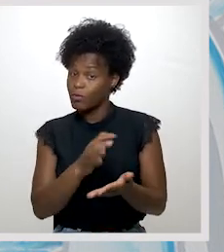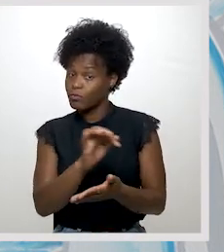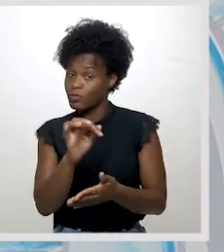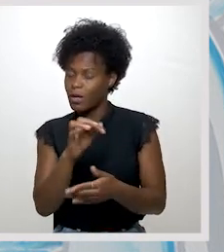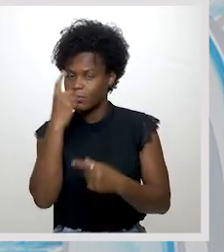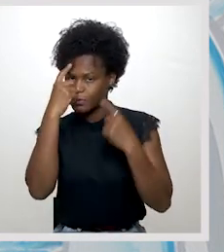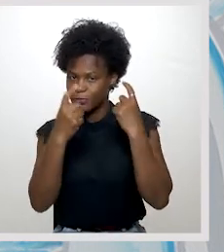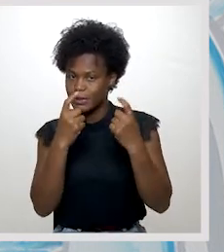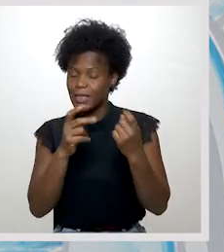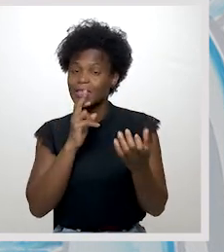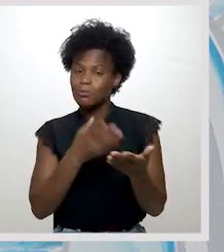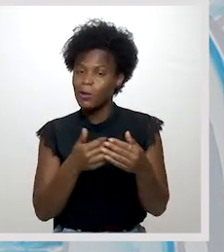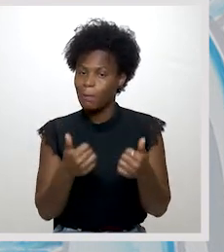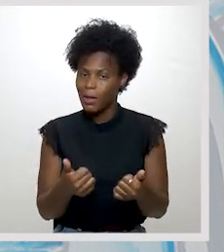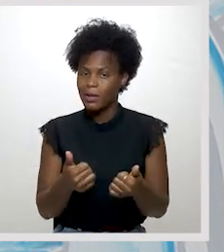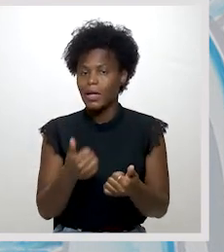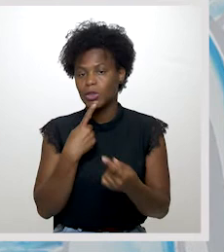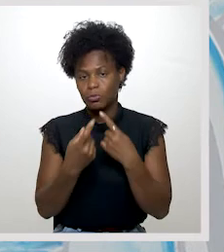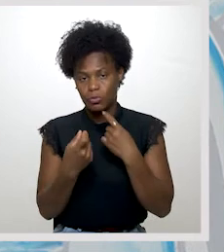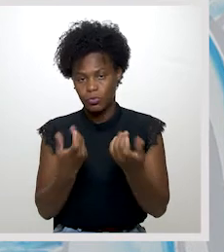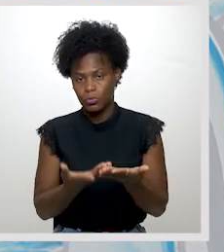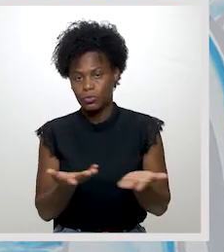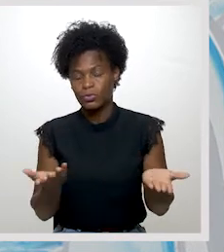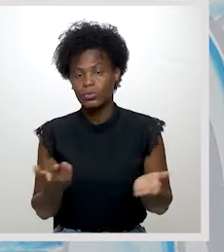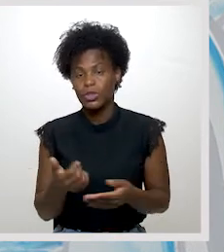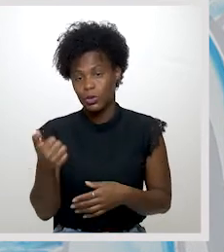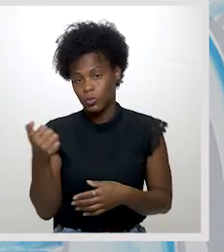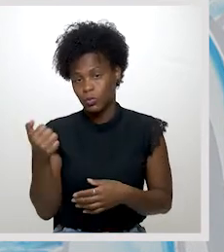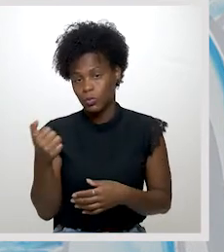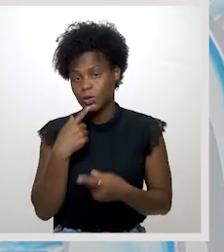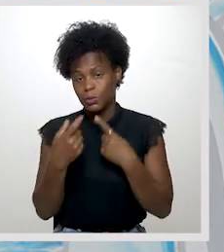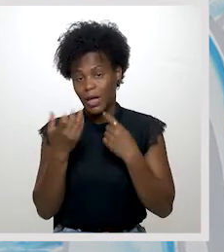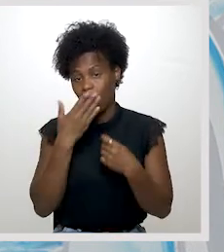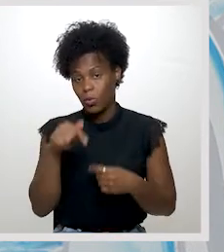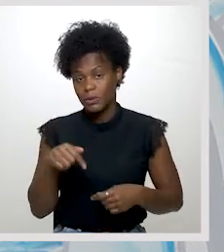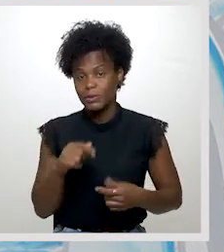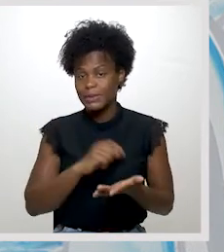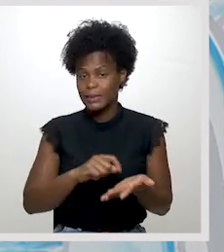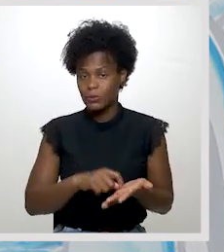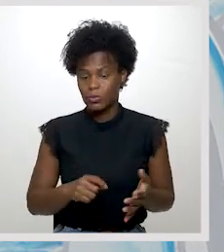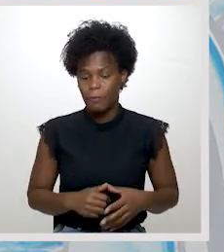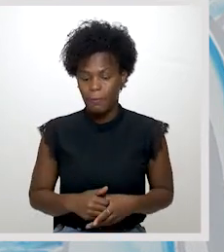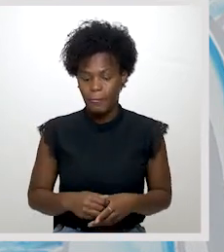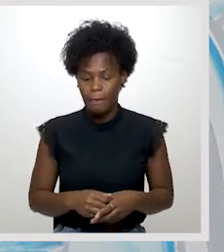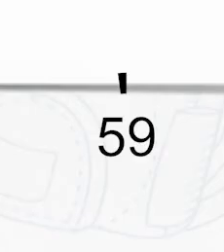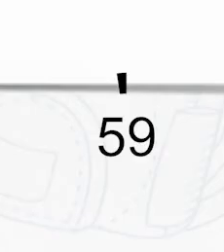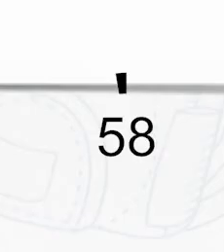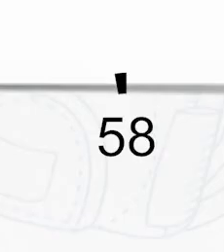tempinho para refletirem e bem responder as 5 questões da aula de hoje, do exercício.